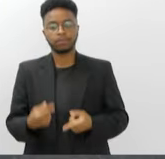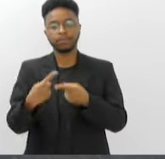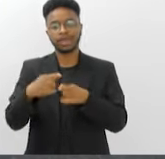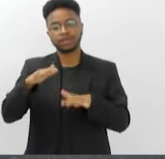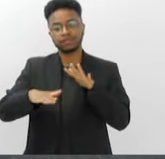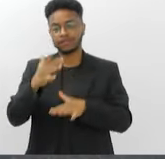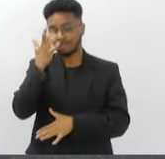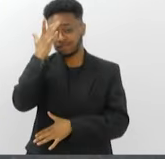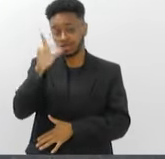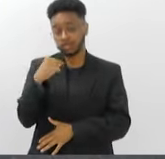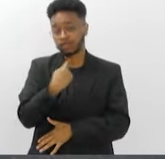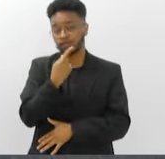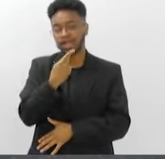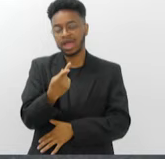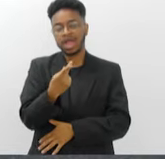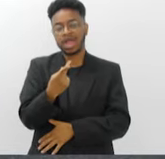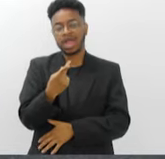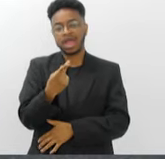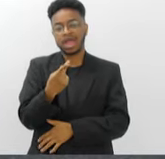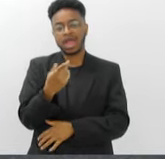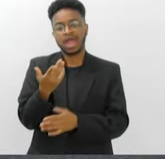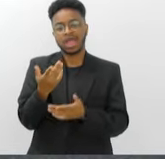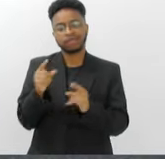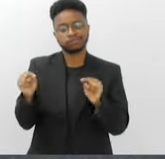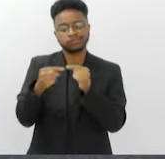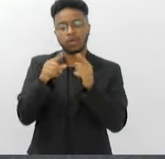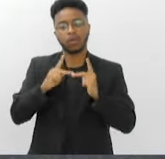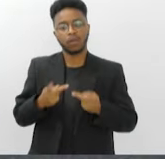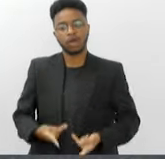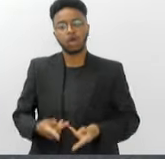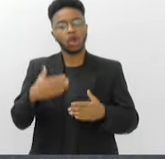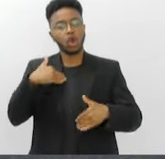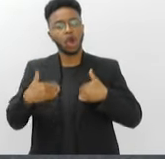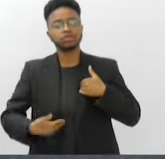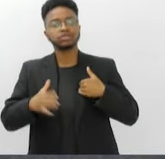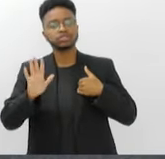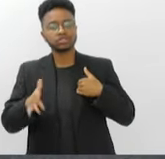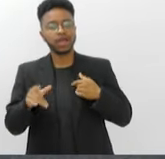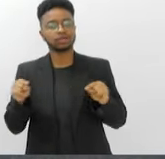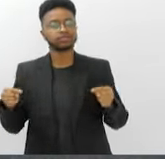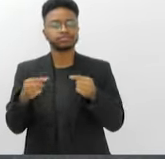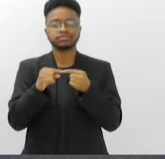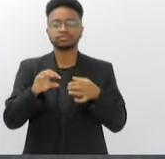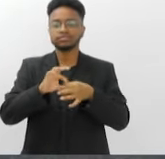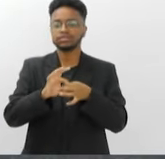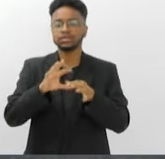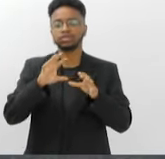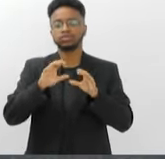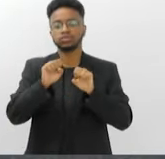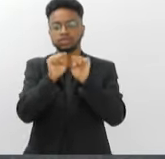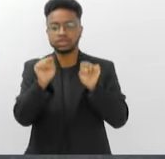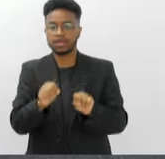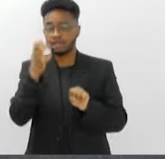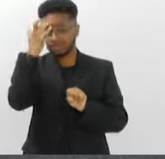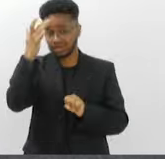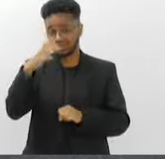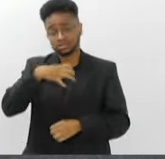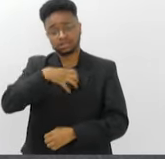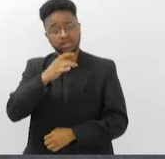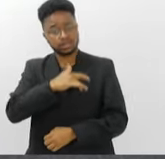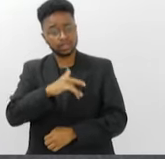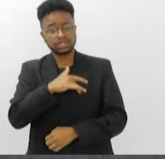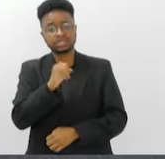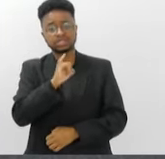gente humanizar corpos que já são humanizados pelo sistema, é fácil a gente sentir pena, sentir empatia daqueles que dizem que a gente